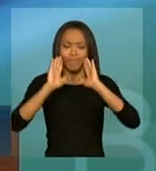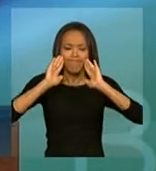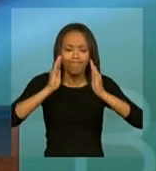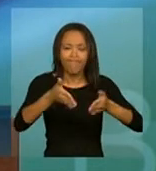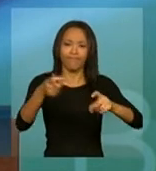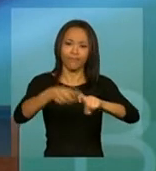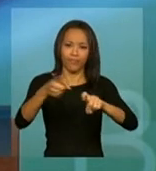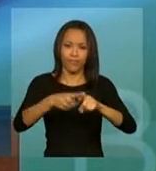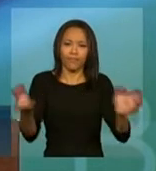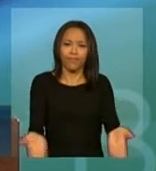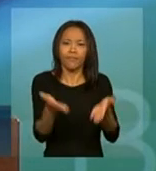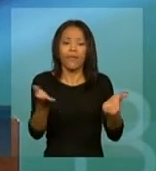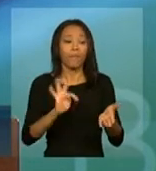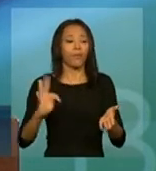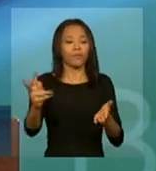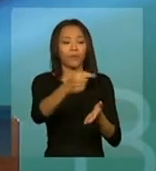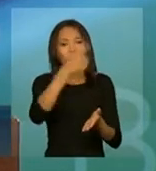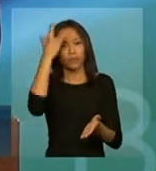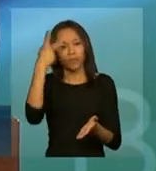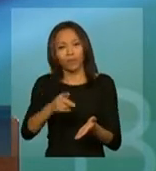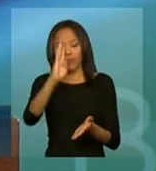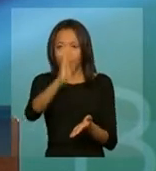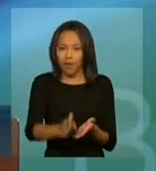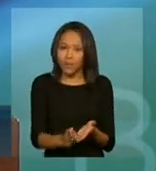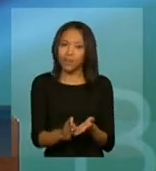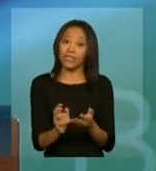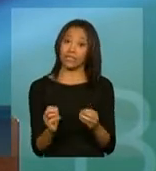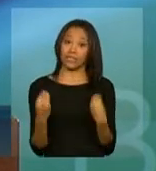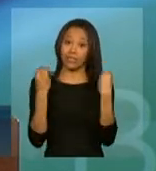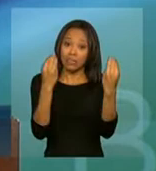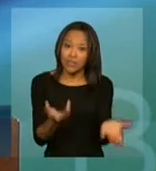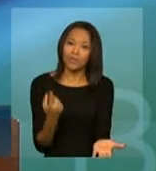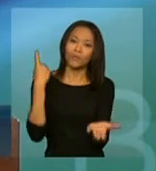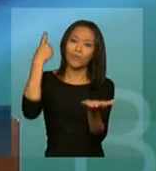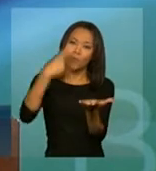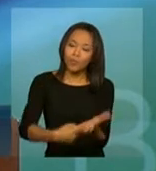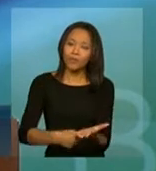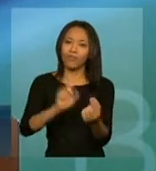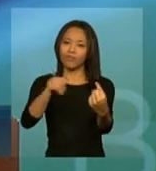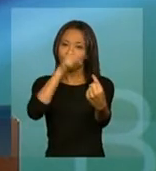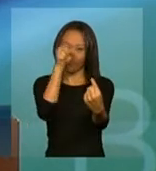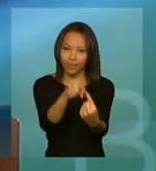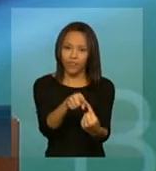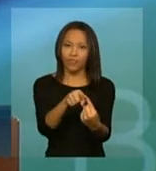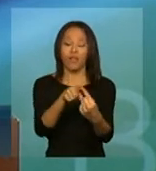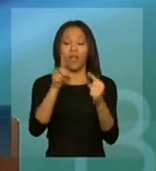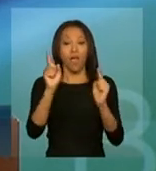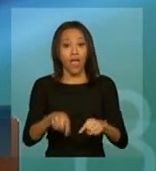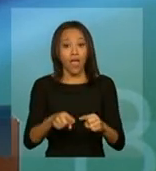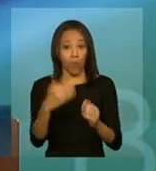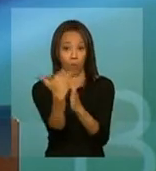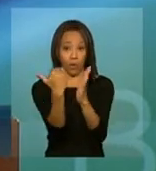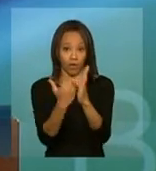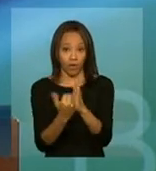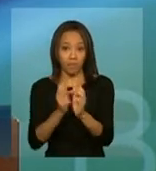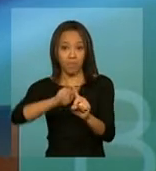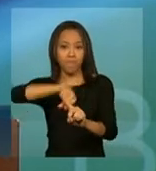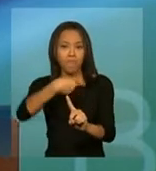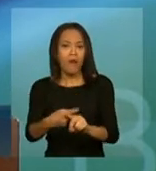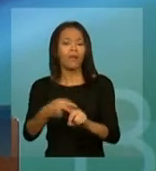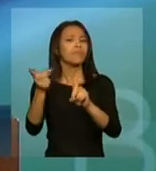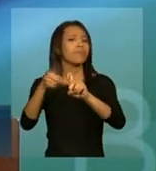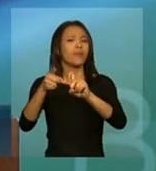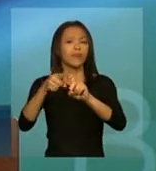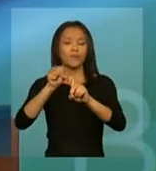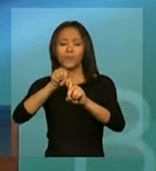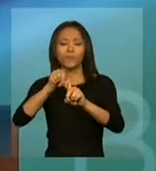atenção primária para todos os brasileiros, recuperando sua missão e sua finalidade. Nesse sentido, o programa Mais Médico procura